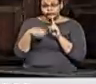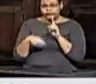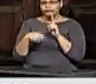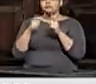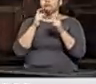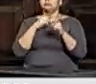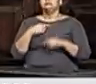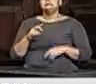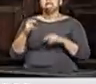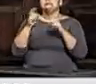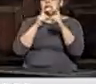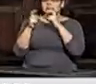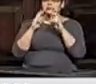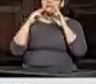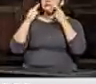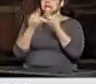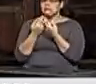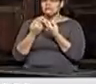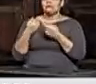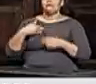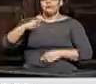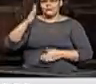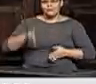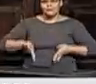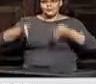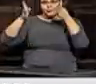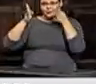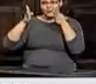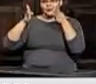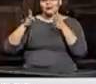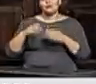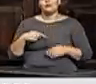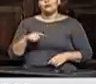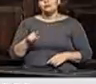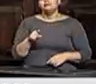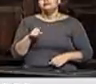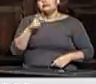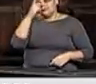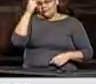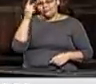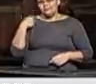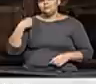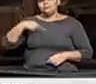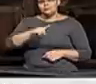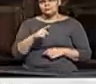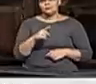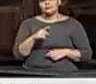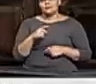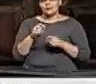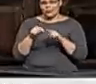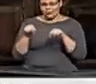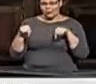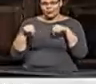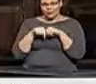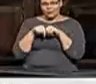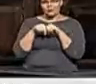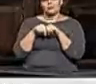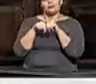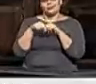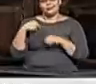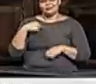4 meses de reunião. E vai para o prédio. Foi gente medir a sala que a